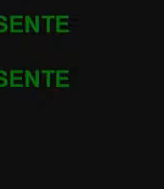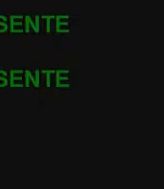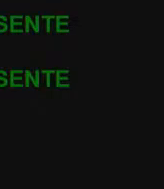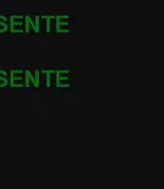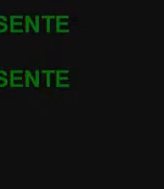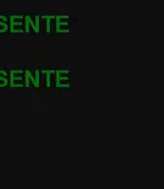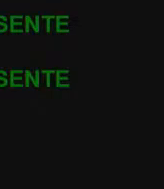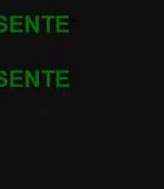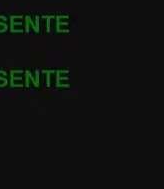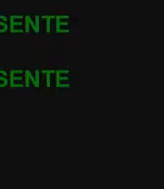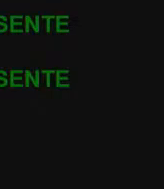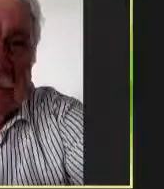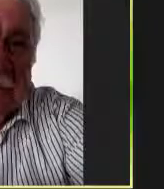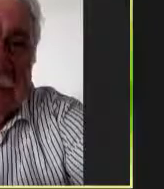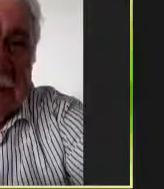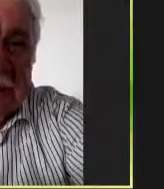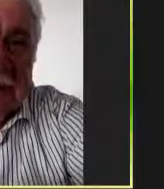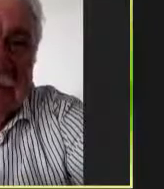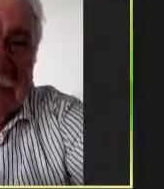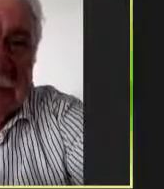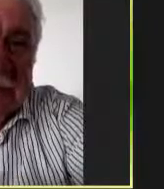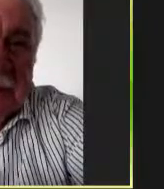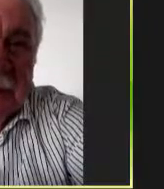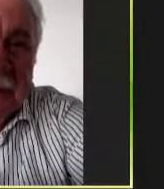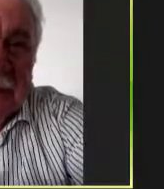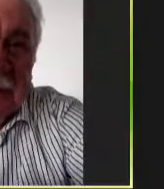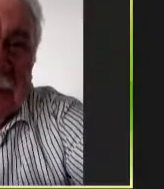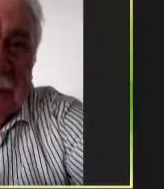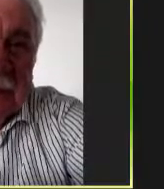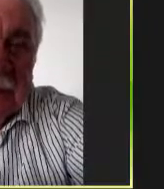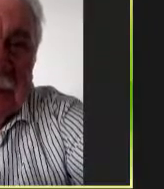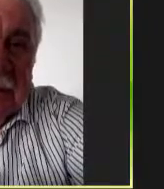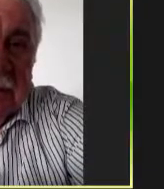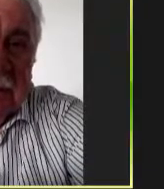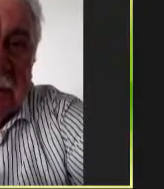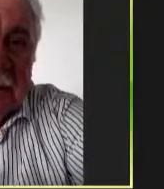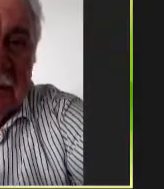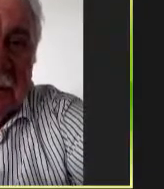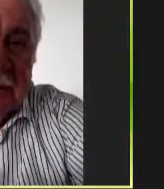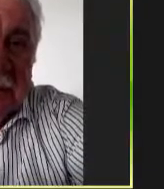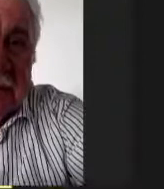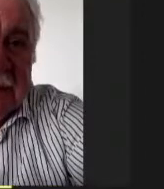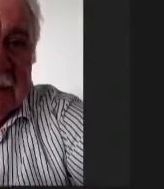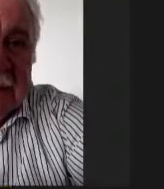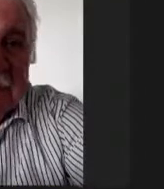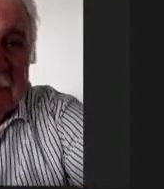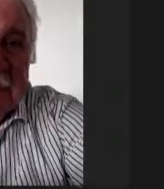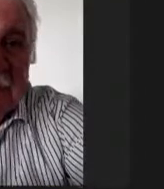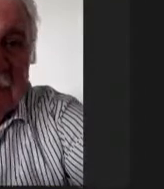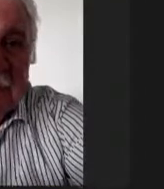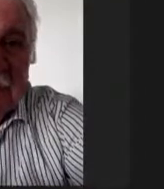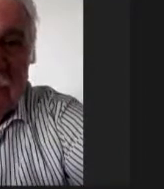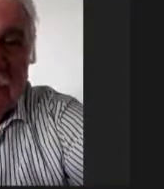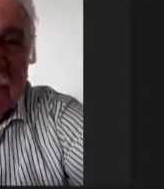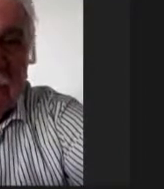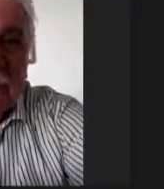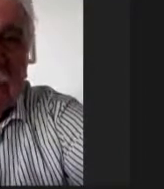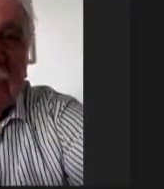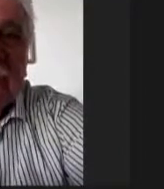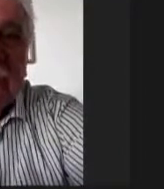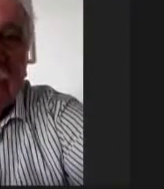Senhor presidente, o senhor vai, Vossa Excelência vai pedir a. É só verificação de quórum, deputado, só